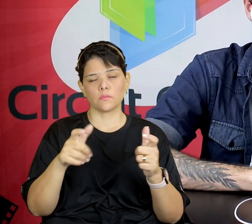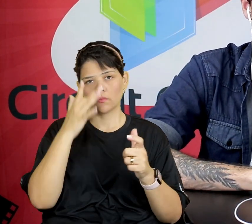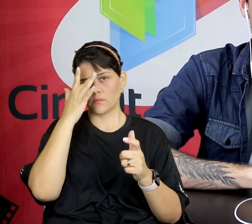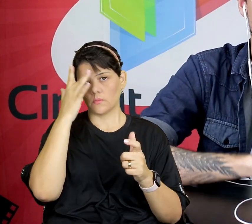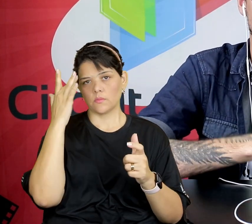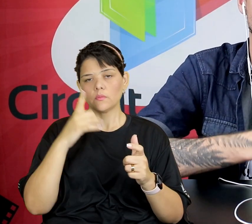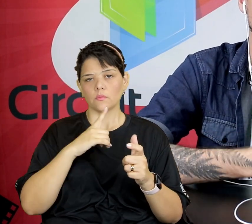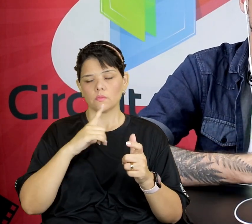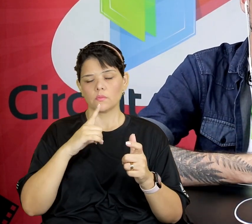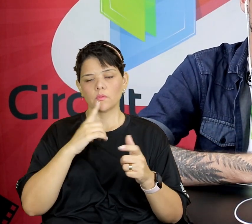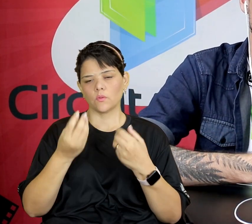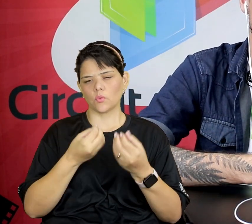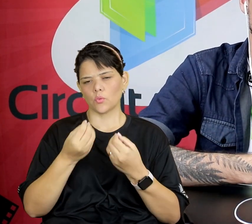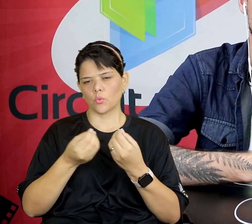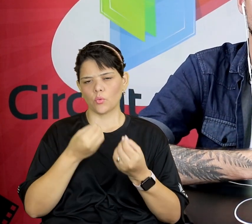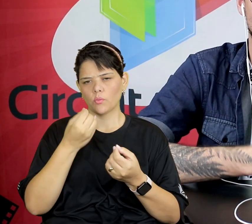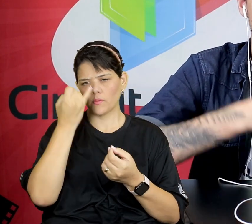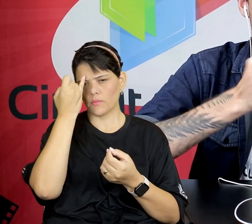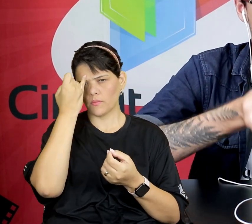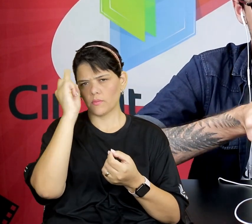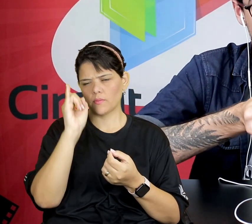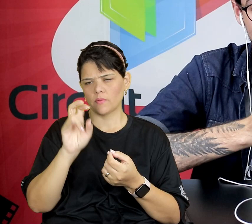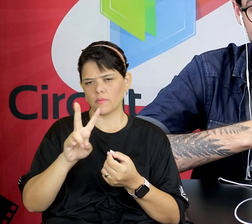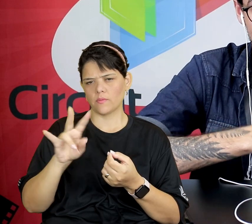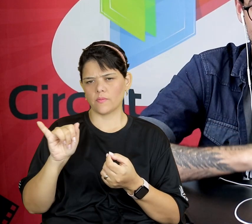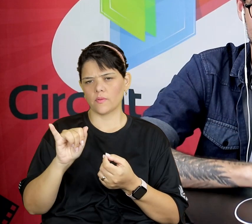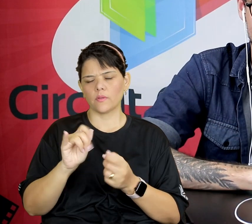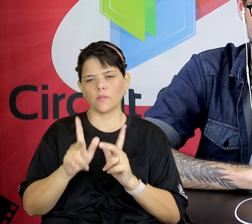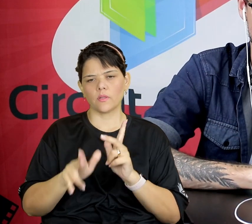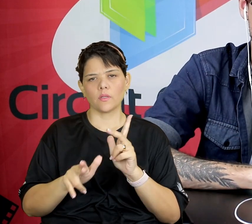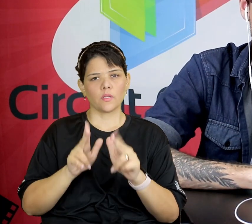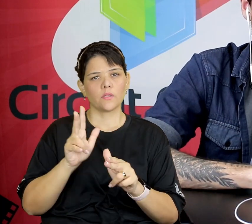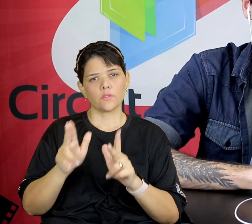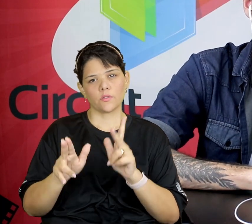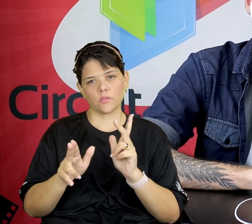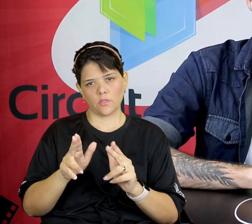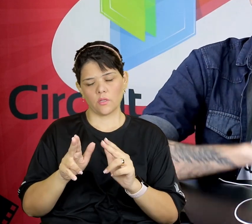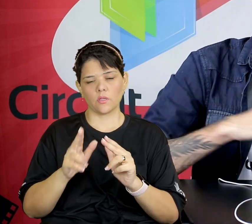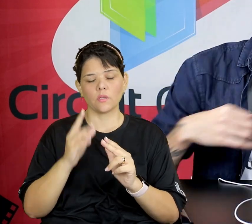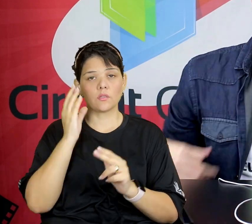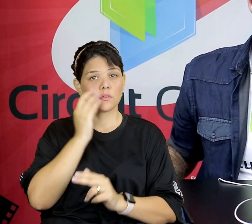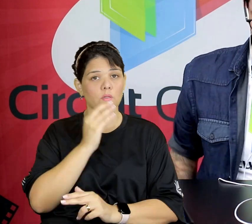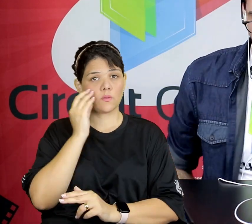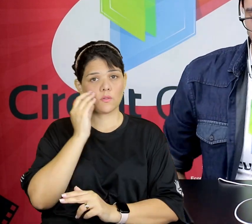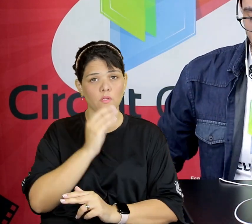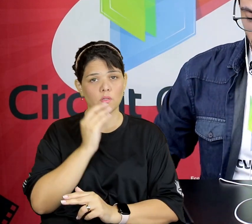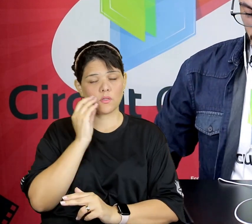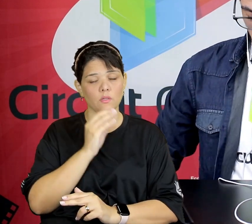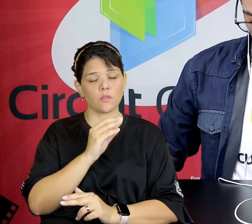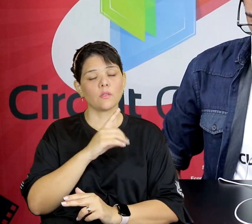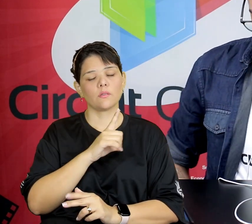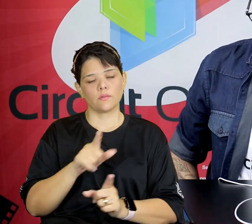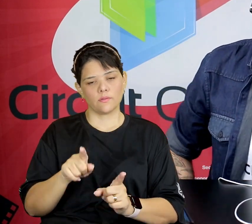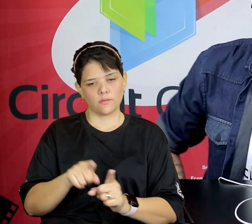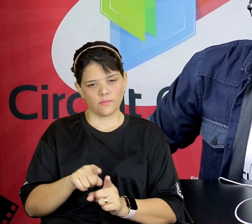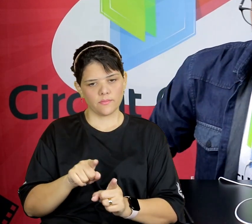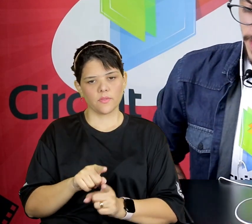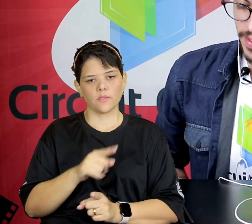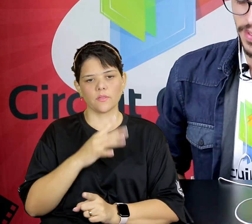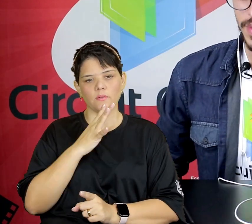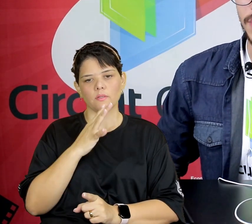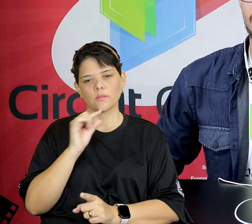né? Mesmo... A gente vai chegar nessa etapa de editar pelo celular, lá no final, na última aula.